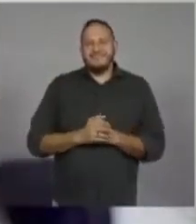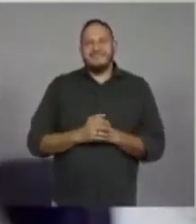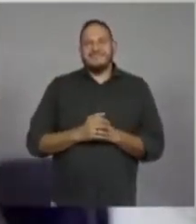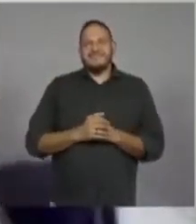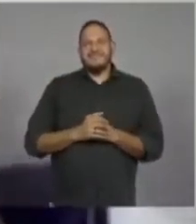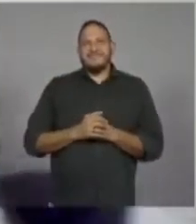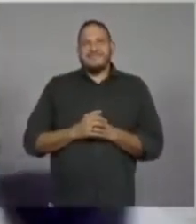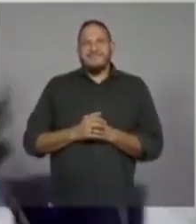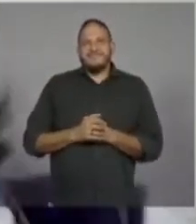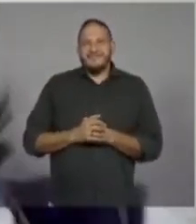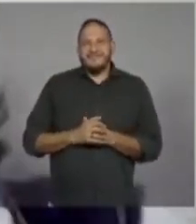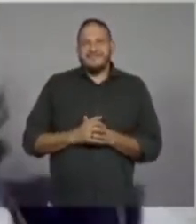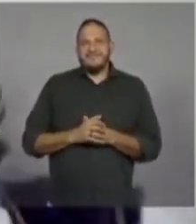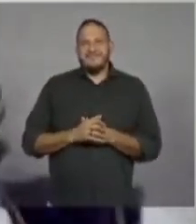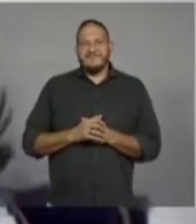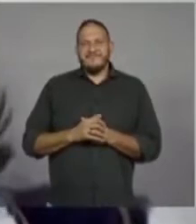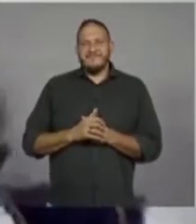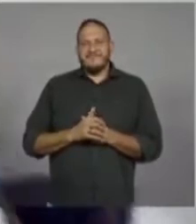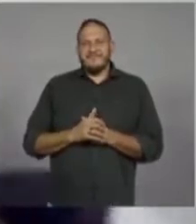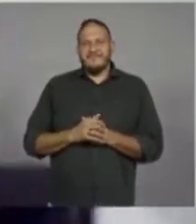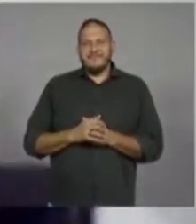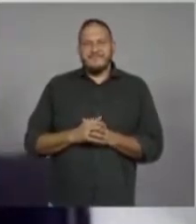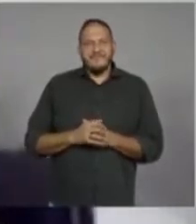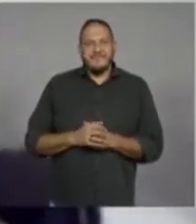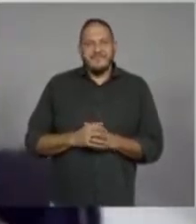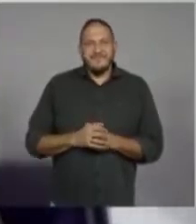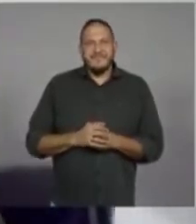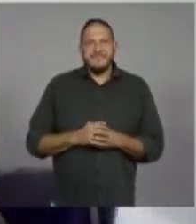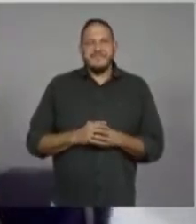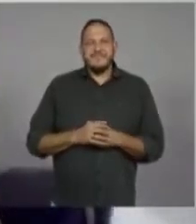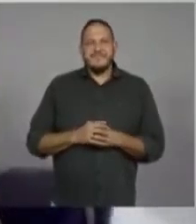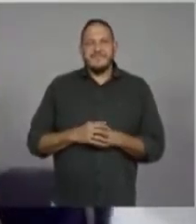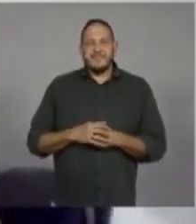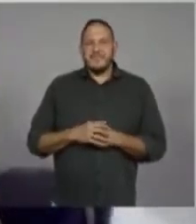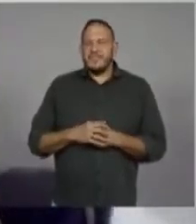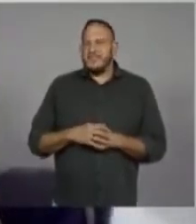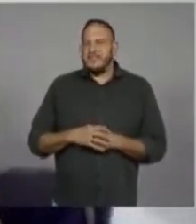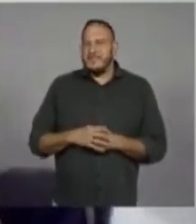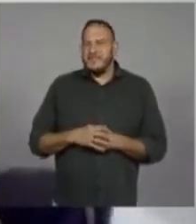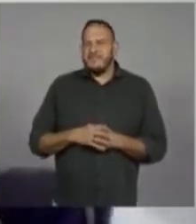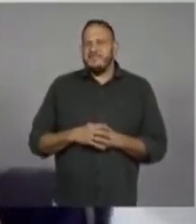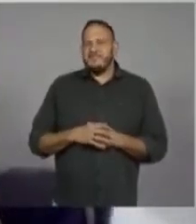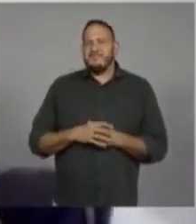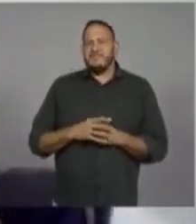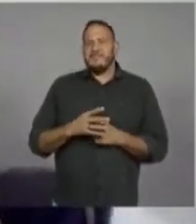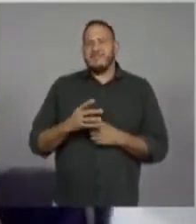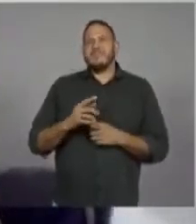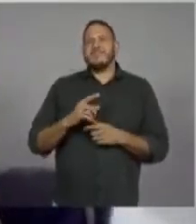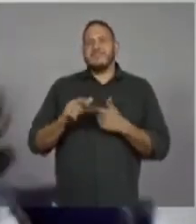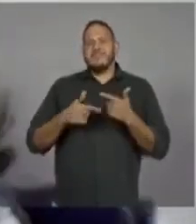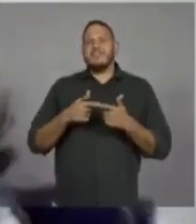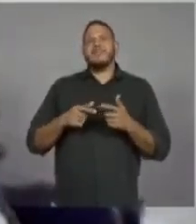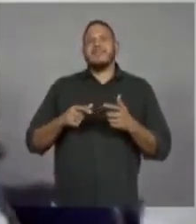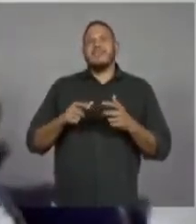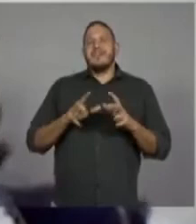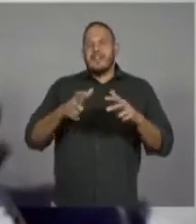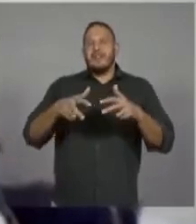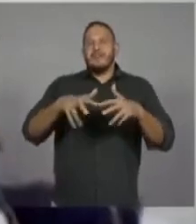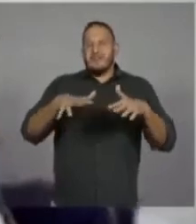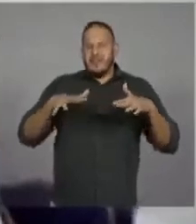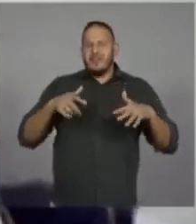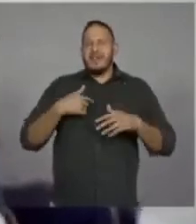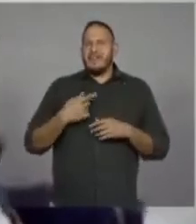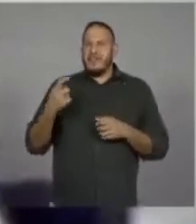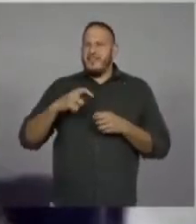daí do plenário não todo, né? Você sabe, tem todas as chateações de plenário, a